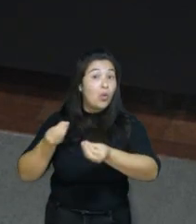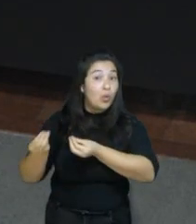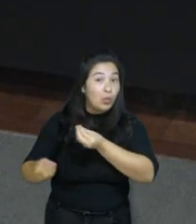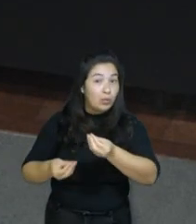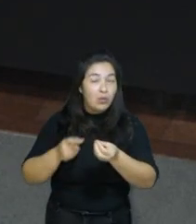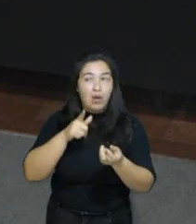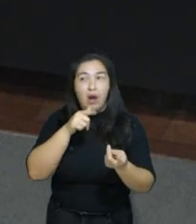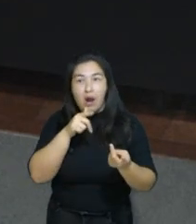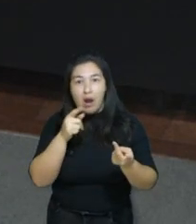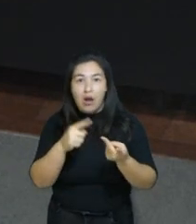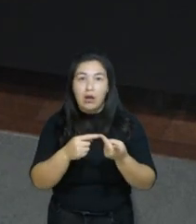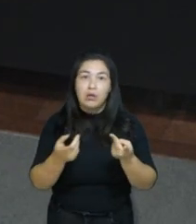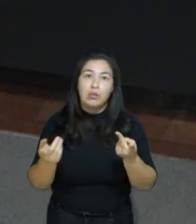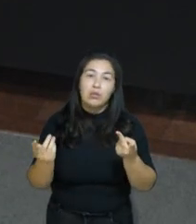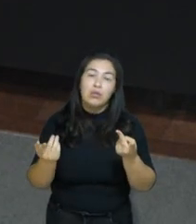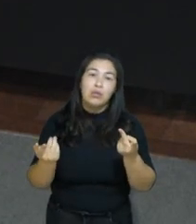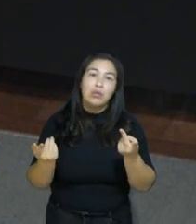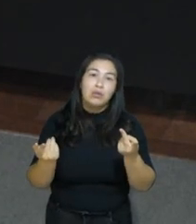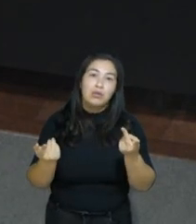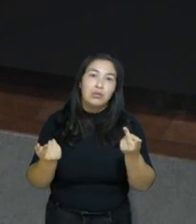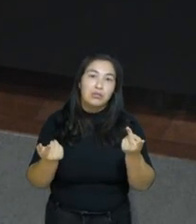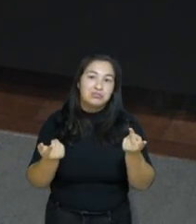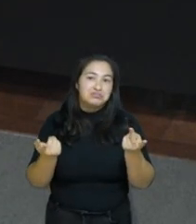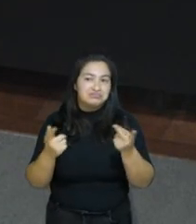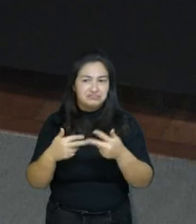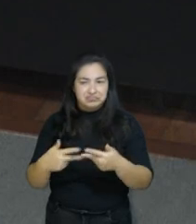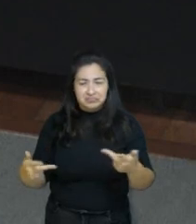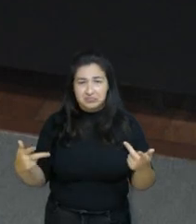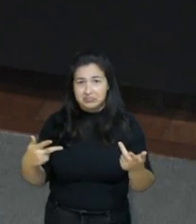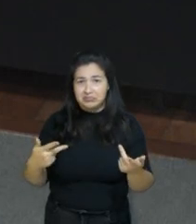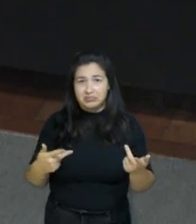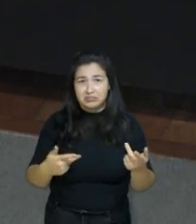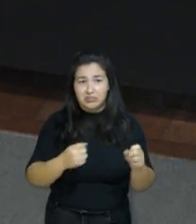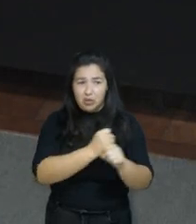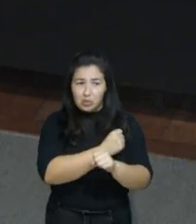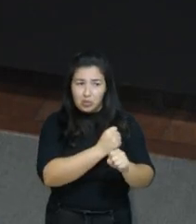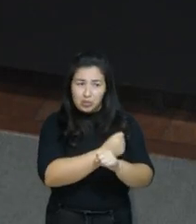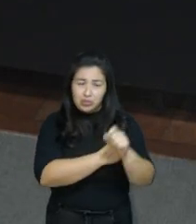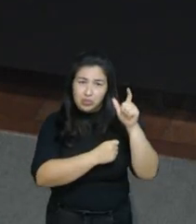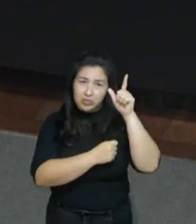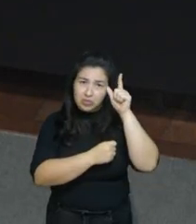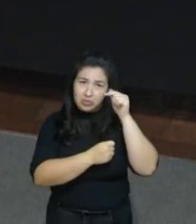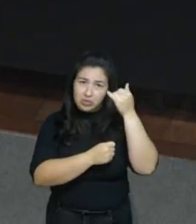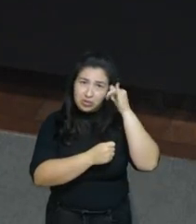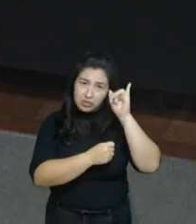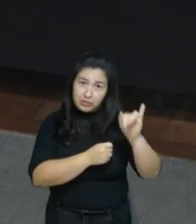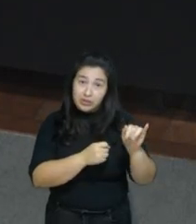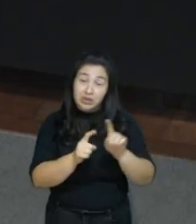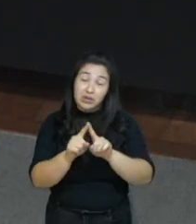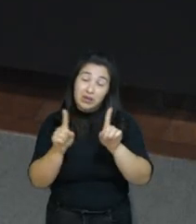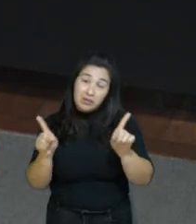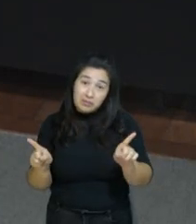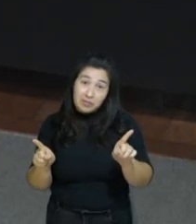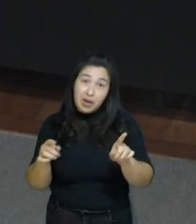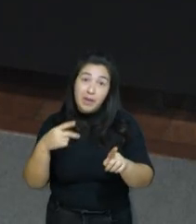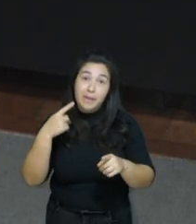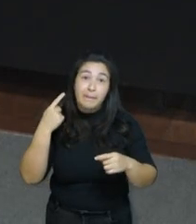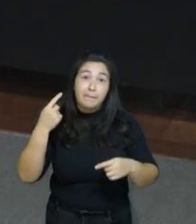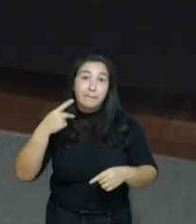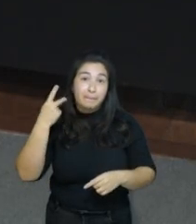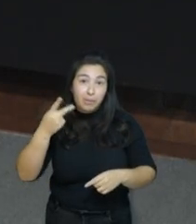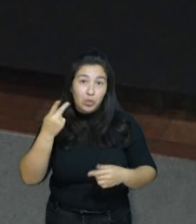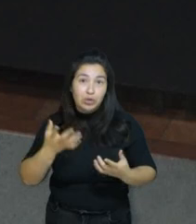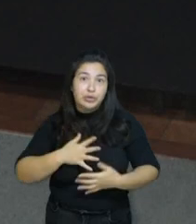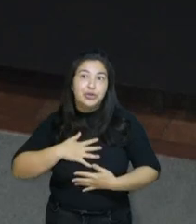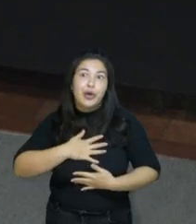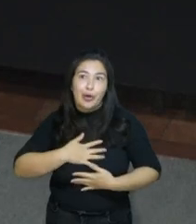muito menos construção. Tá? Só que, desculpa, eu estou na casa, mas político gosta